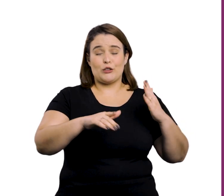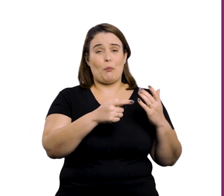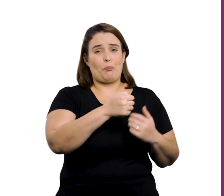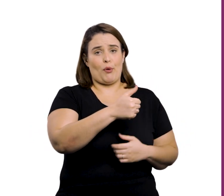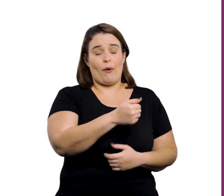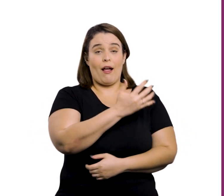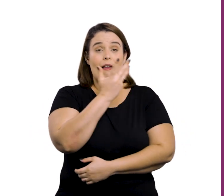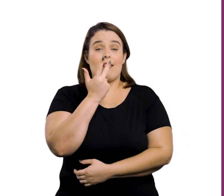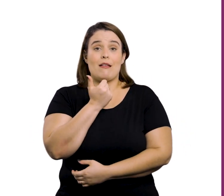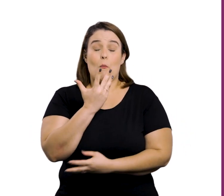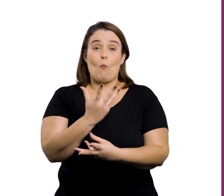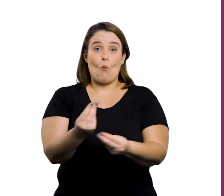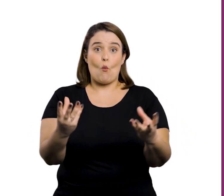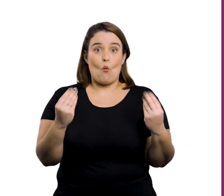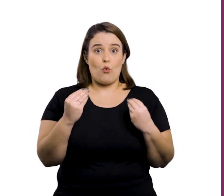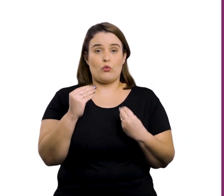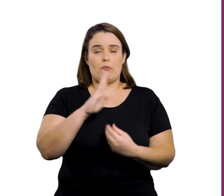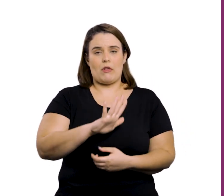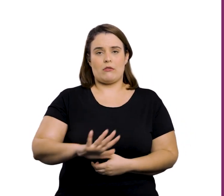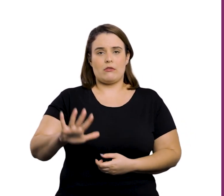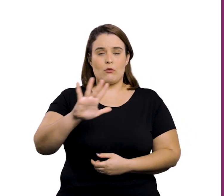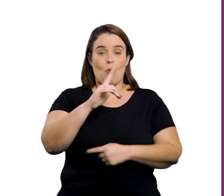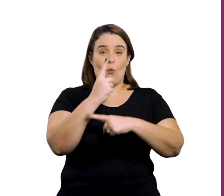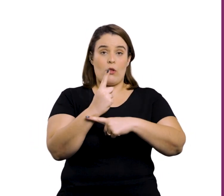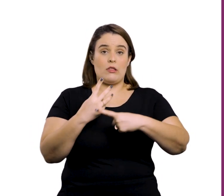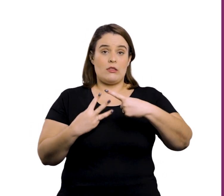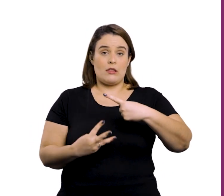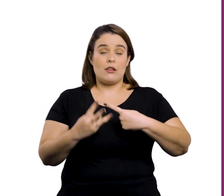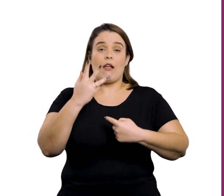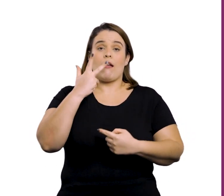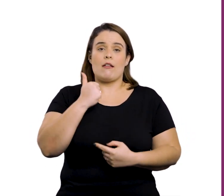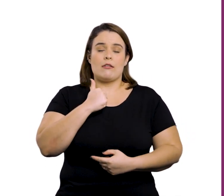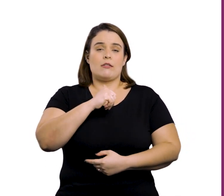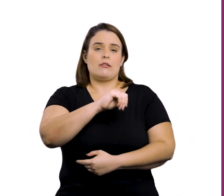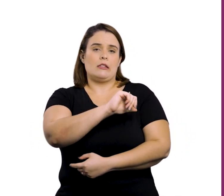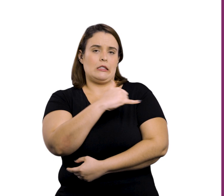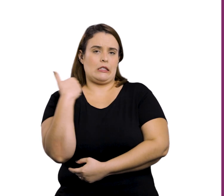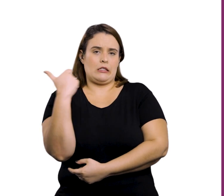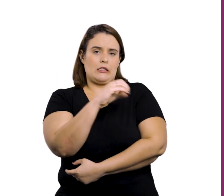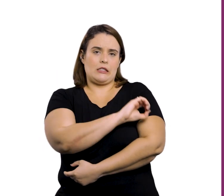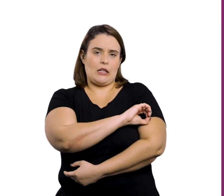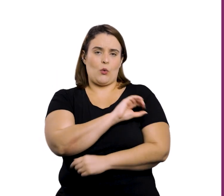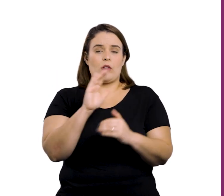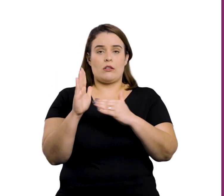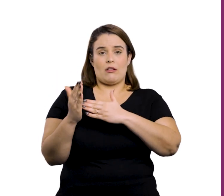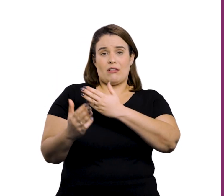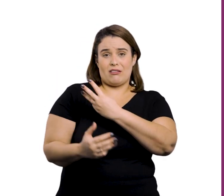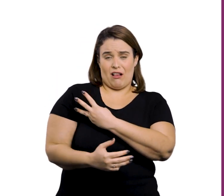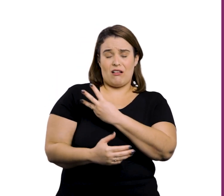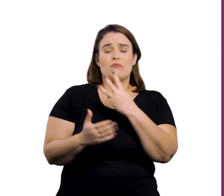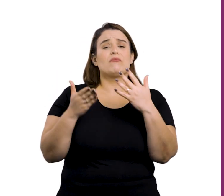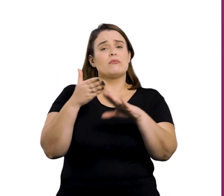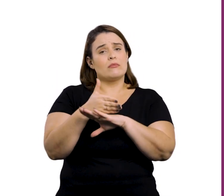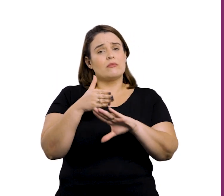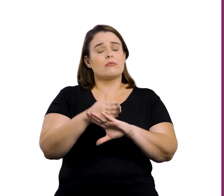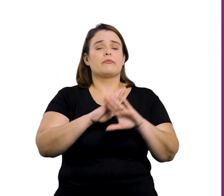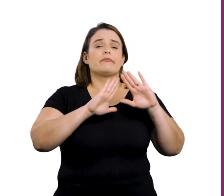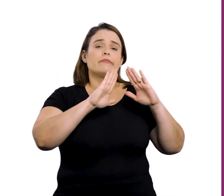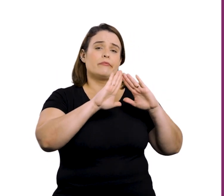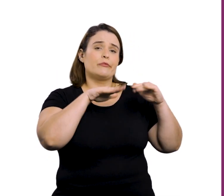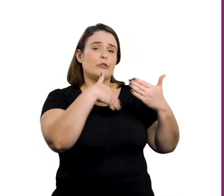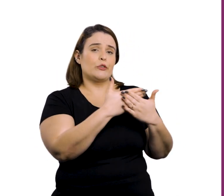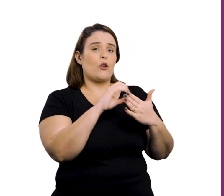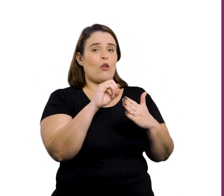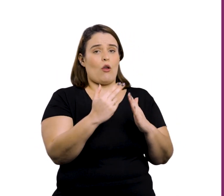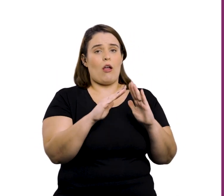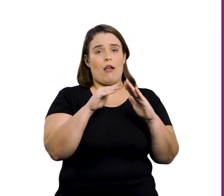no Brasil. Apenas pouco mais de 1/3 das crianças de 0 a 3 anos frequenta escola ou creche, segundo dados